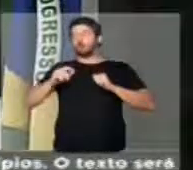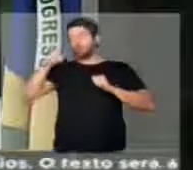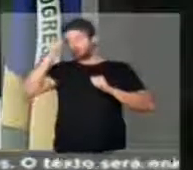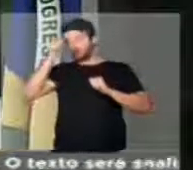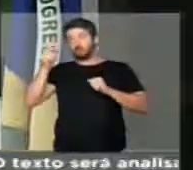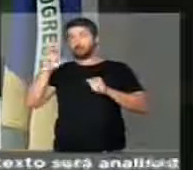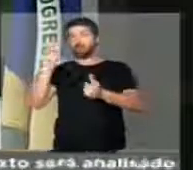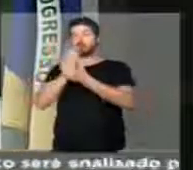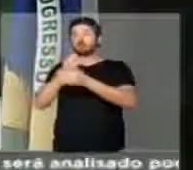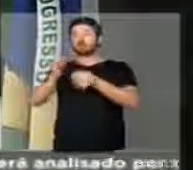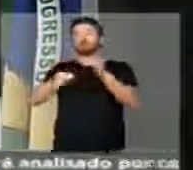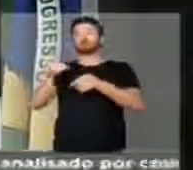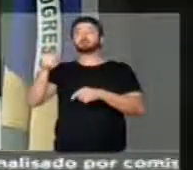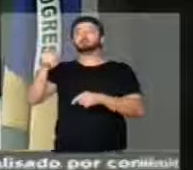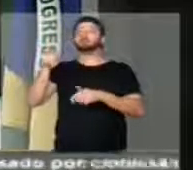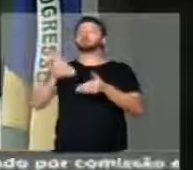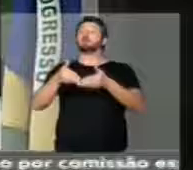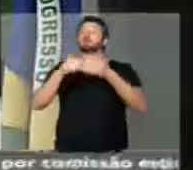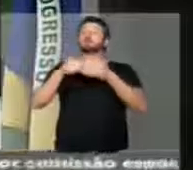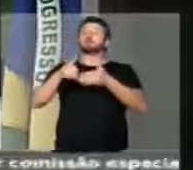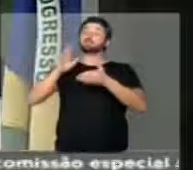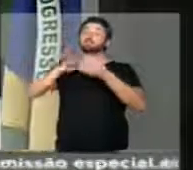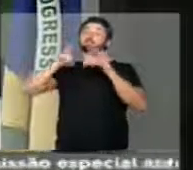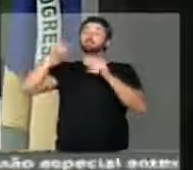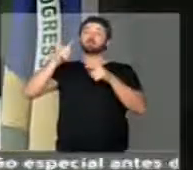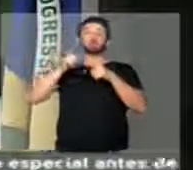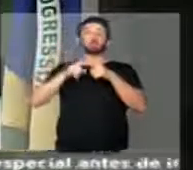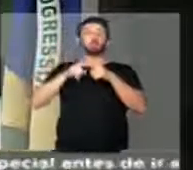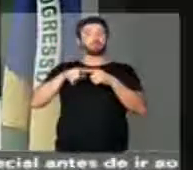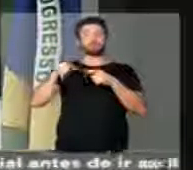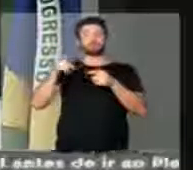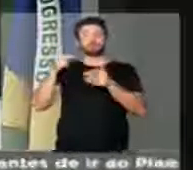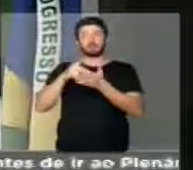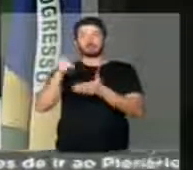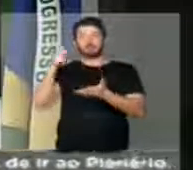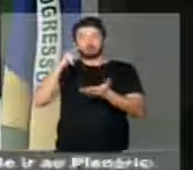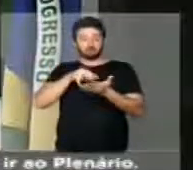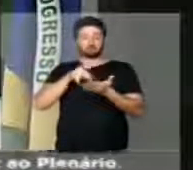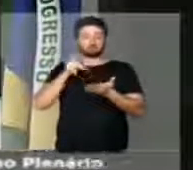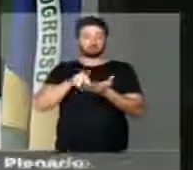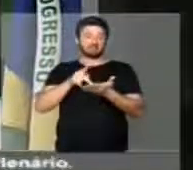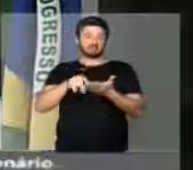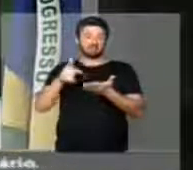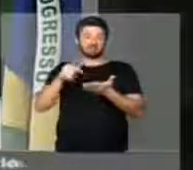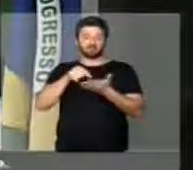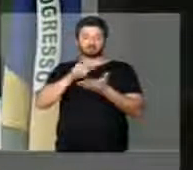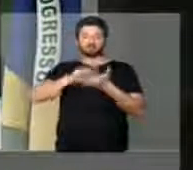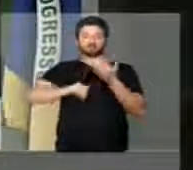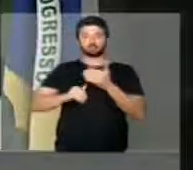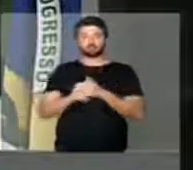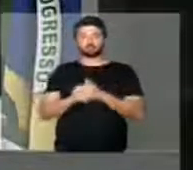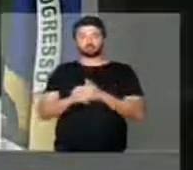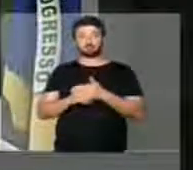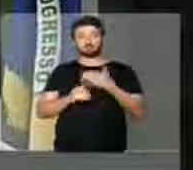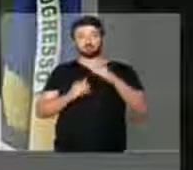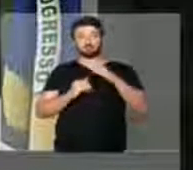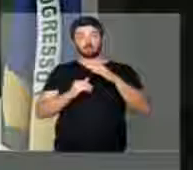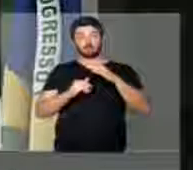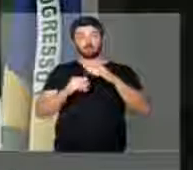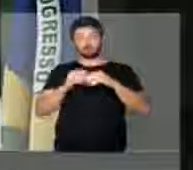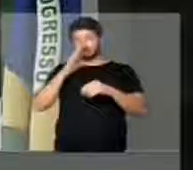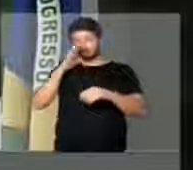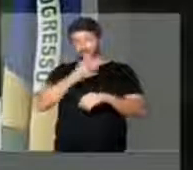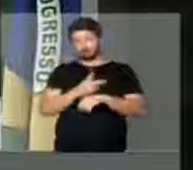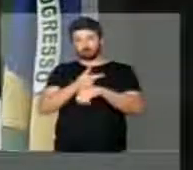para a justiça pedir que desconsiderasse o que foi afirmado. O Instituto da Delação Premiada